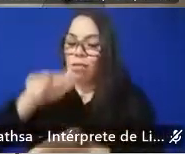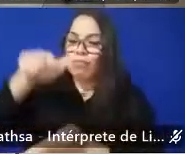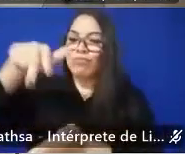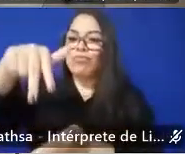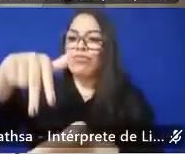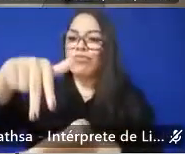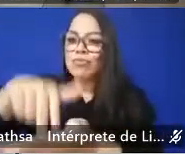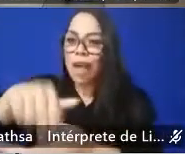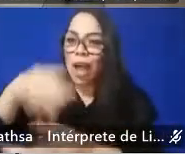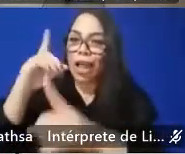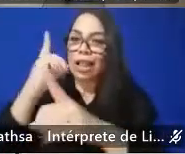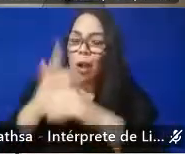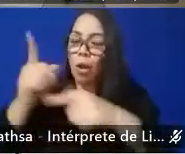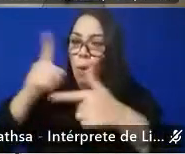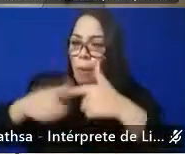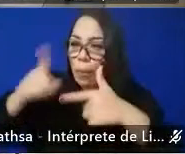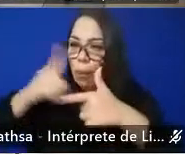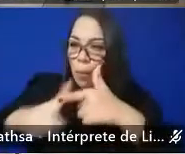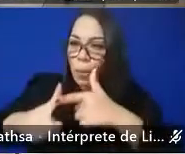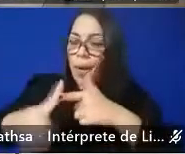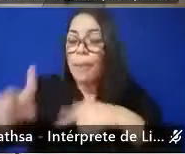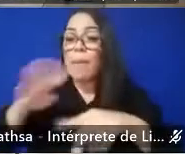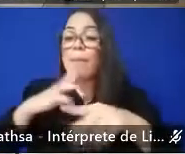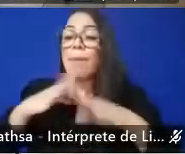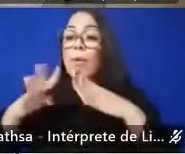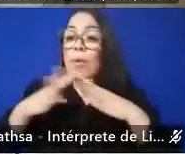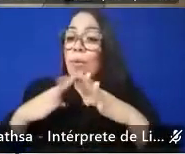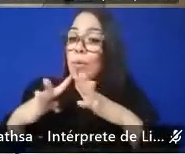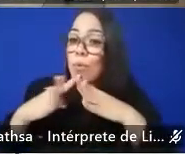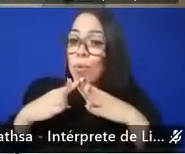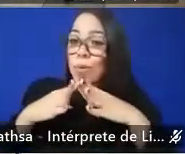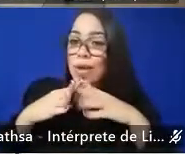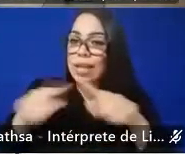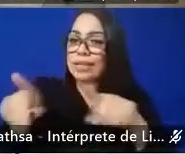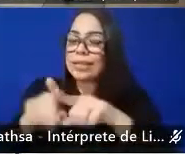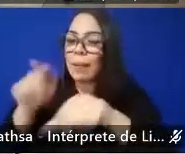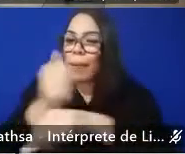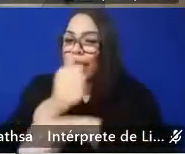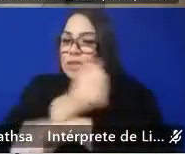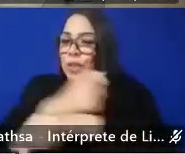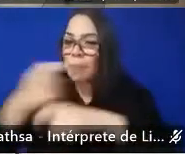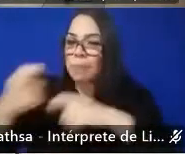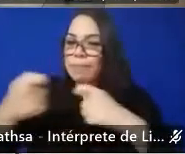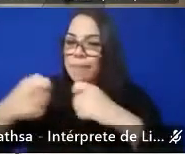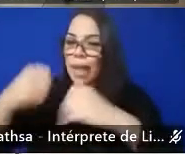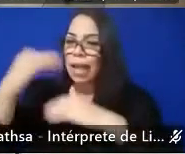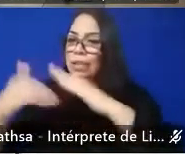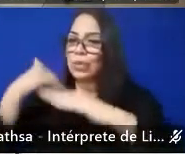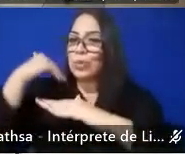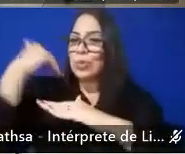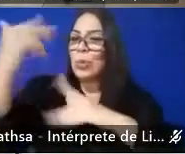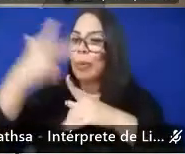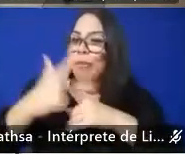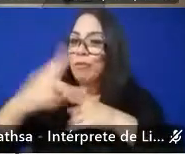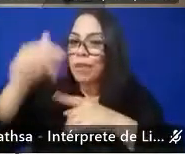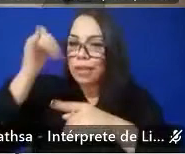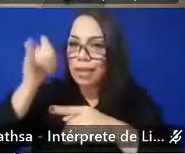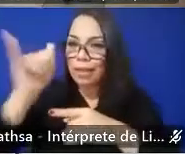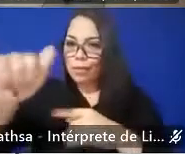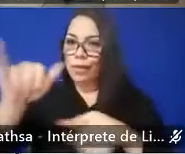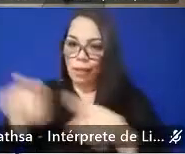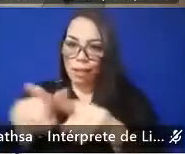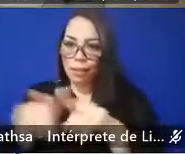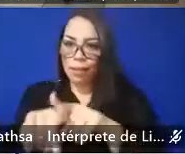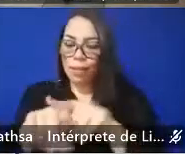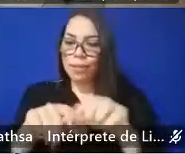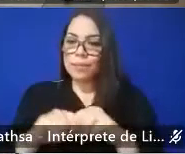problemas para conhecer os administrados superá-los e evitados e é